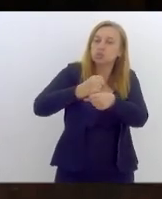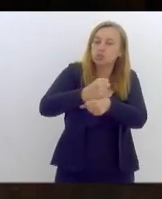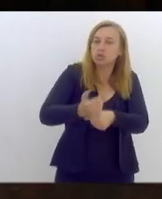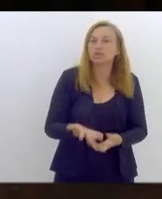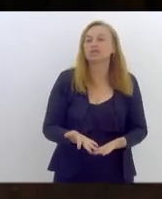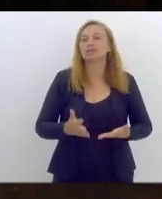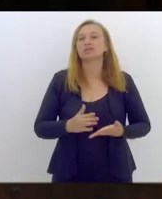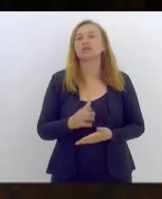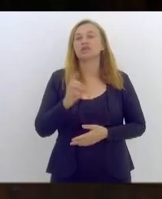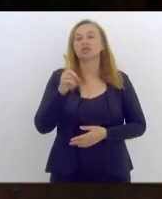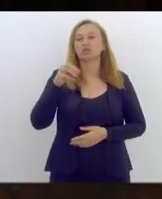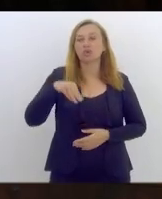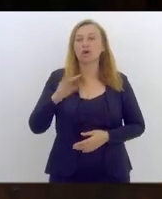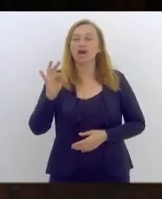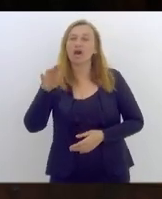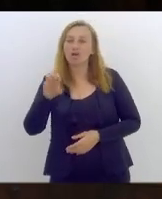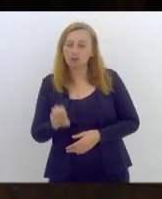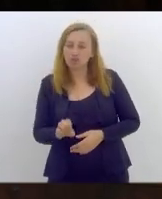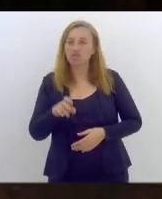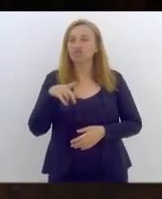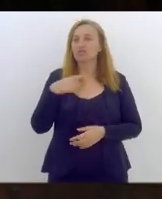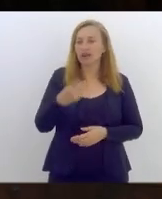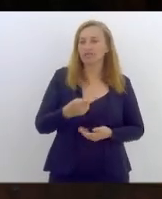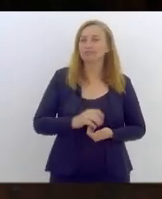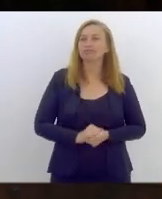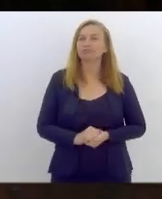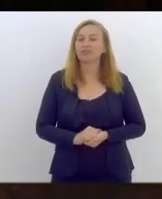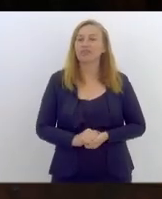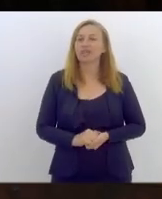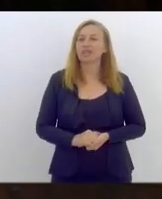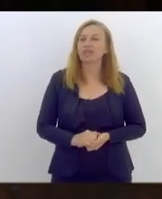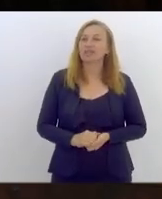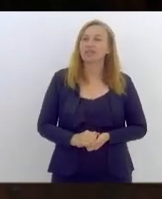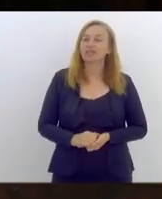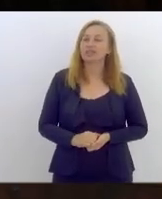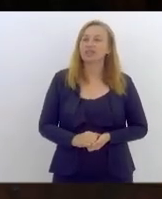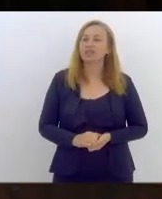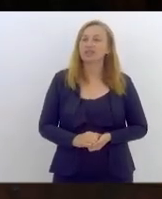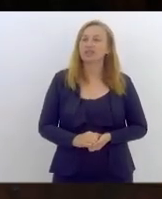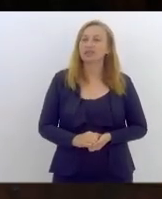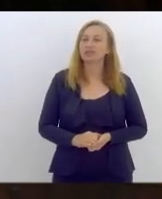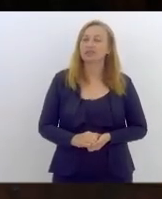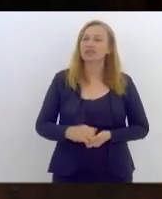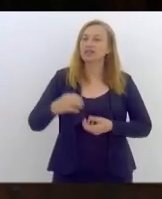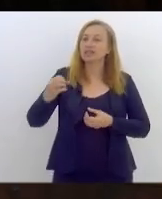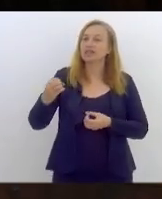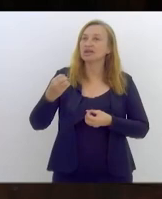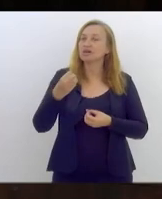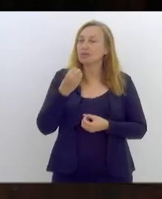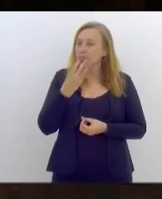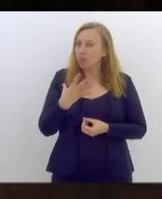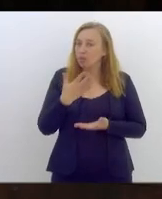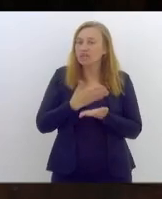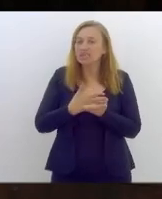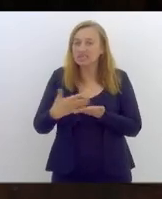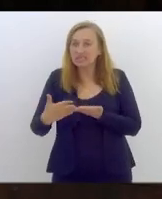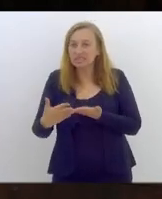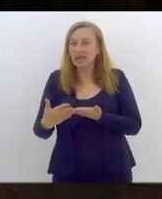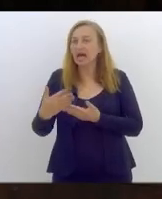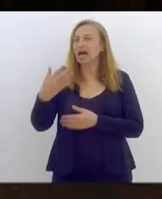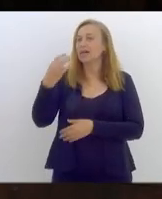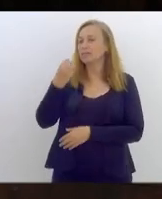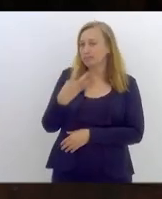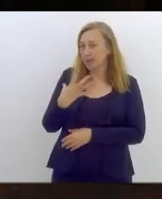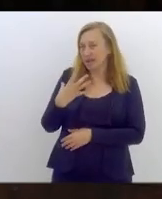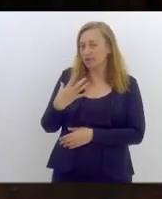E Dom Helder dizia o seguinte: é graça divina começar bem, graça